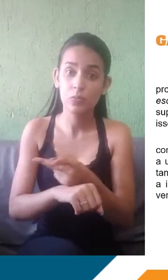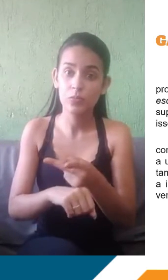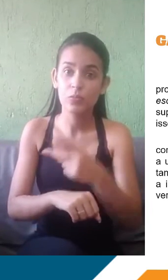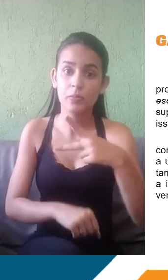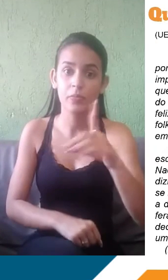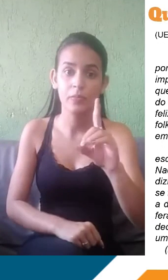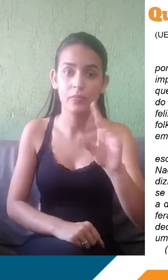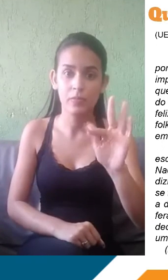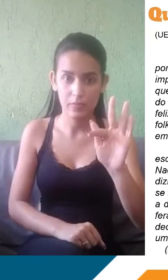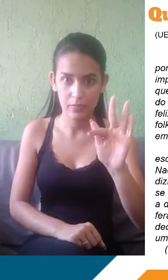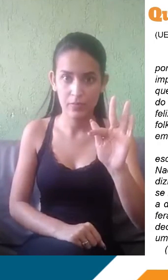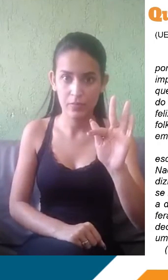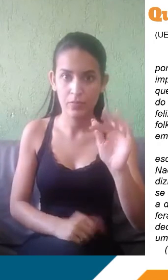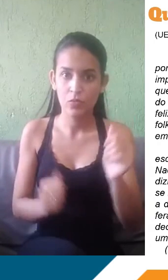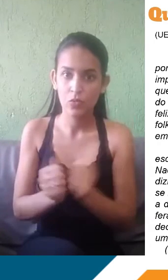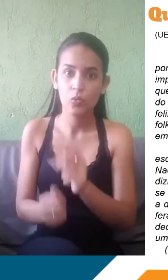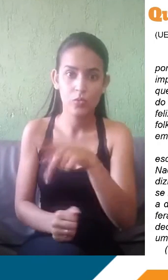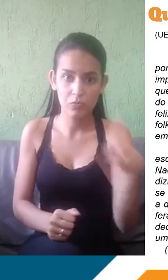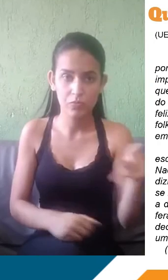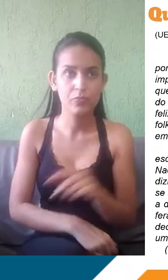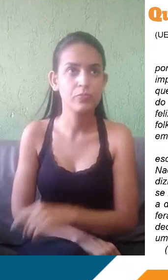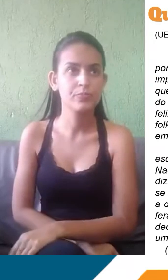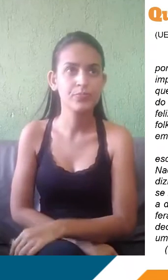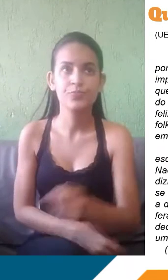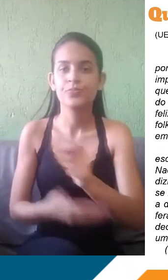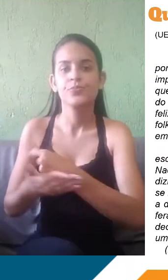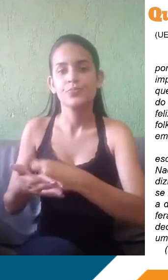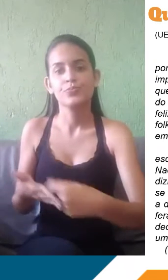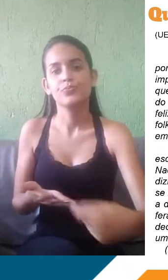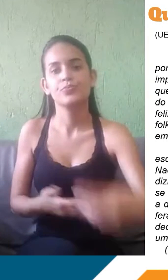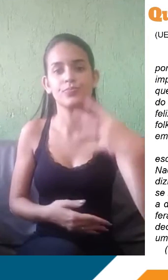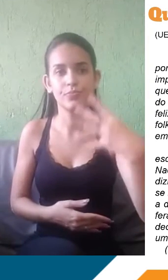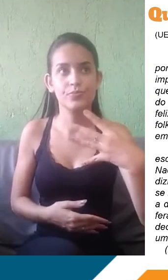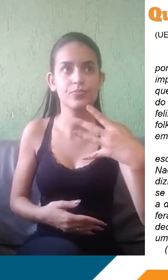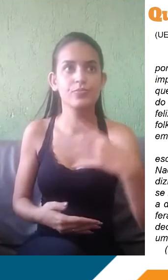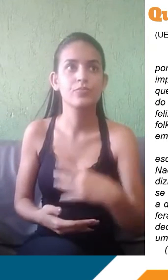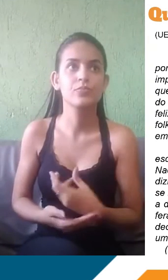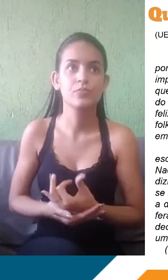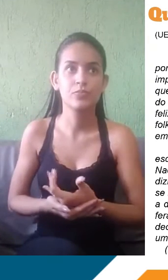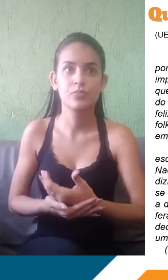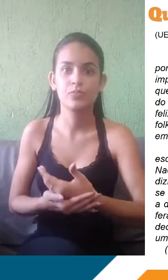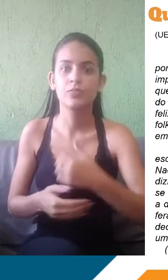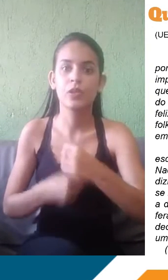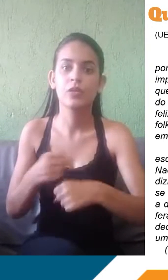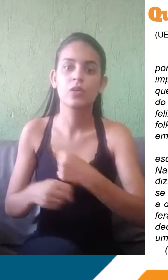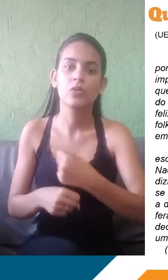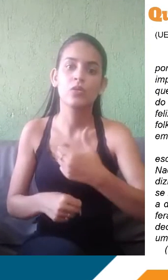pelo CIS-PVS. Questão 4. Retirada do Exame de Qualificação de 2001, da